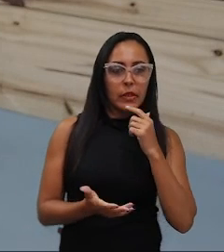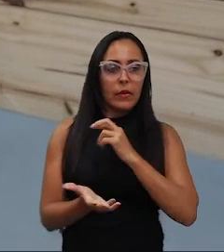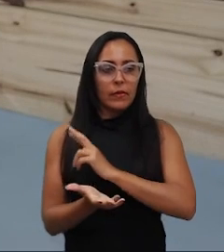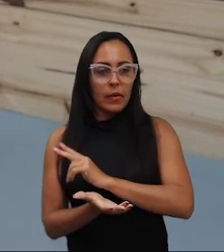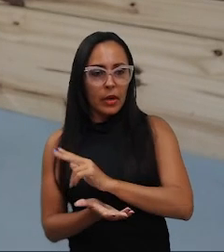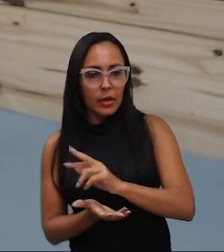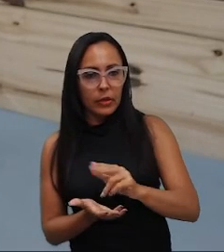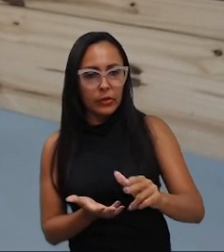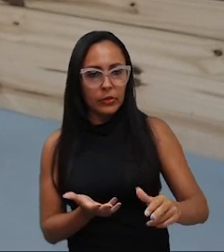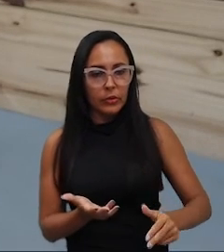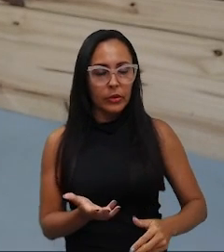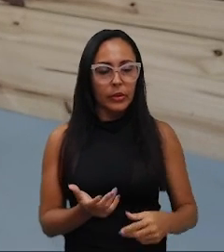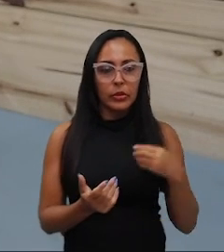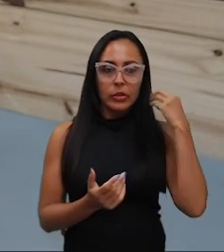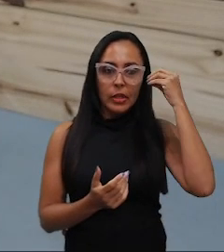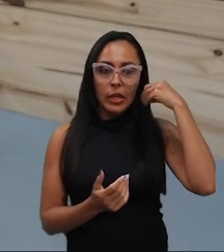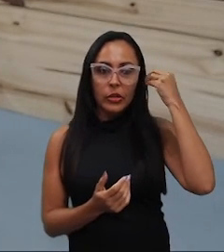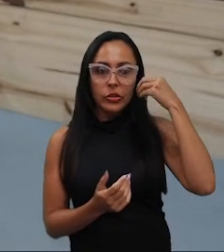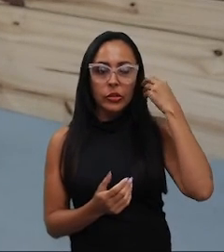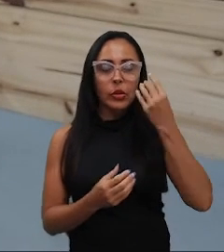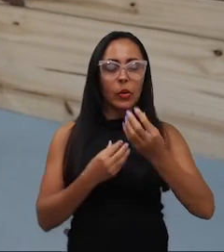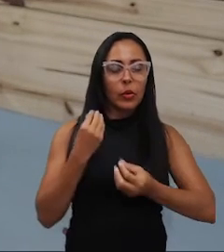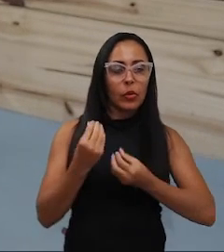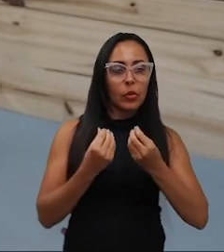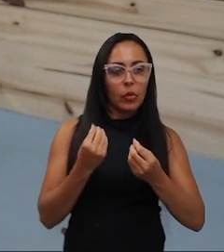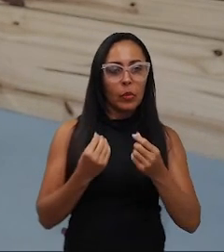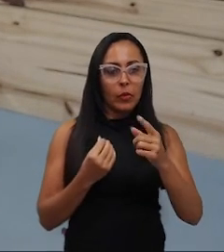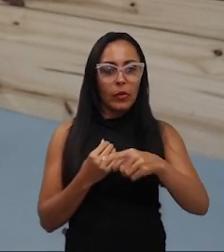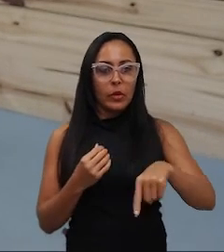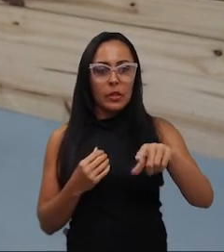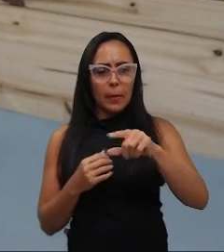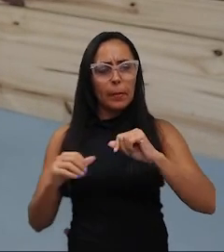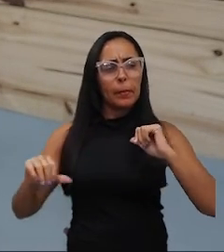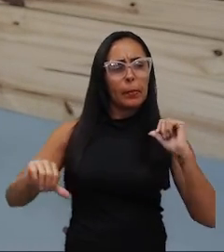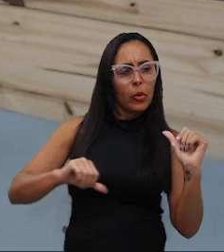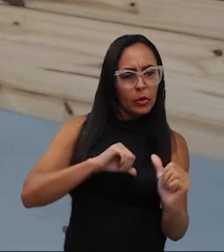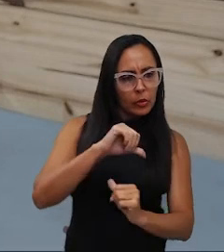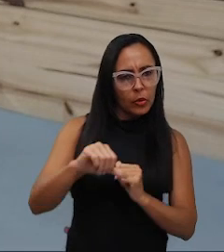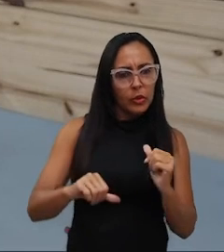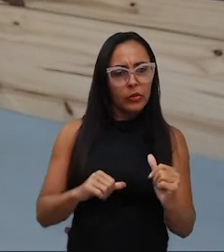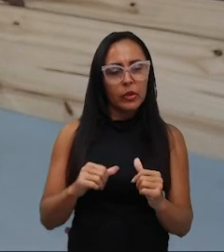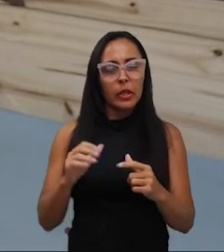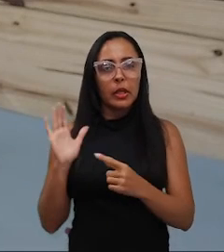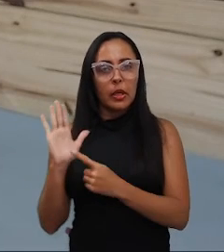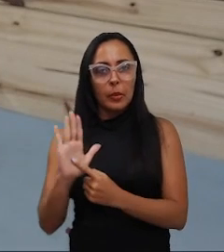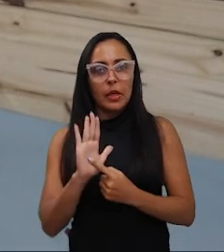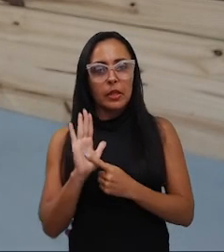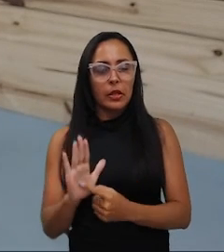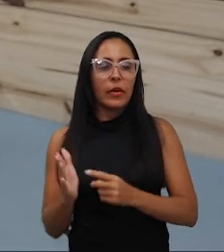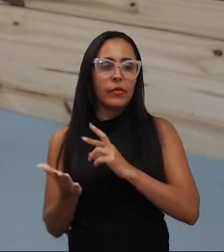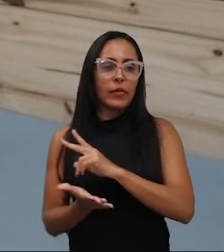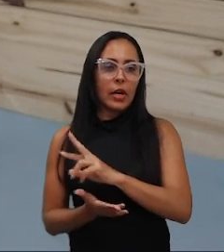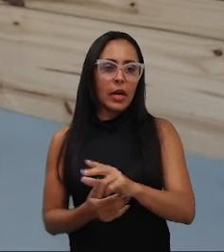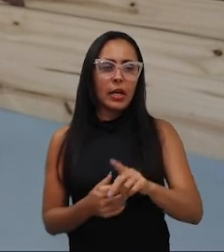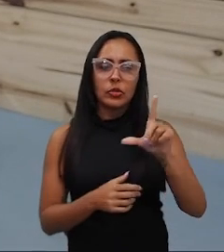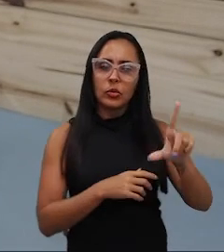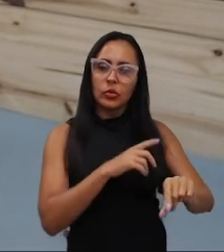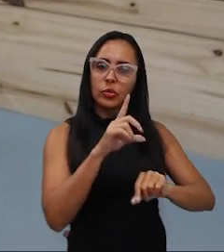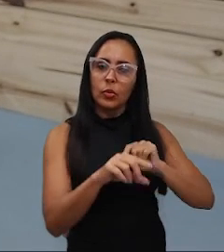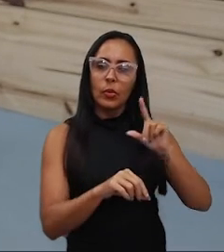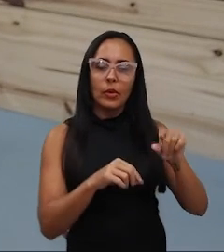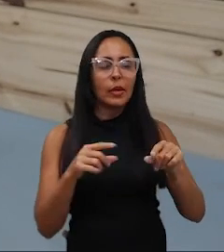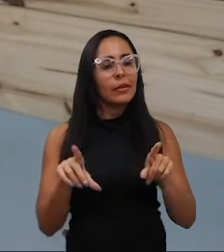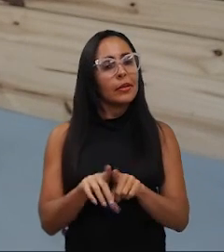testes de como você poderia estar, né, modificando esse quarto e apresentando várias outras opções também